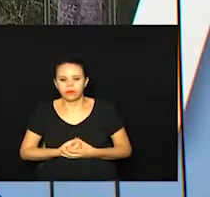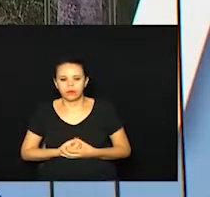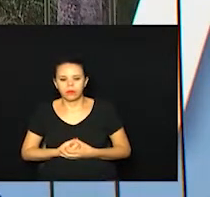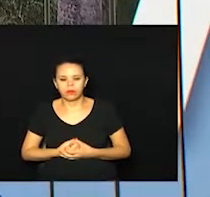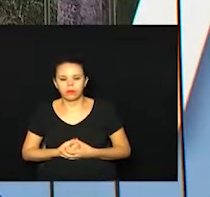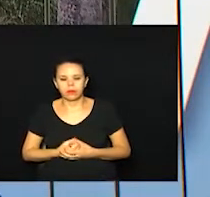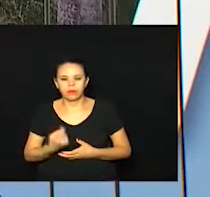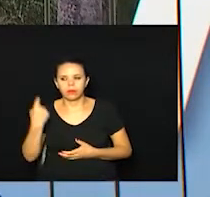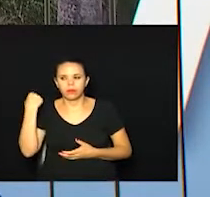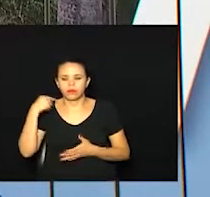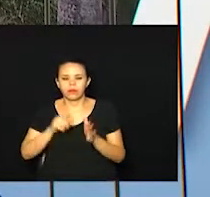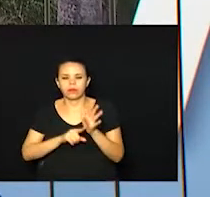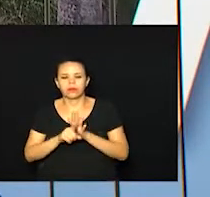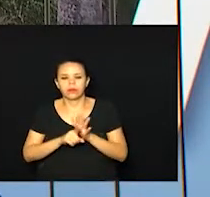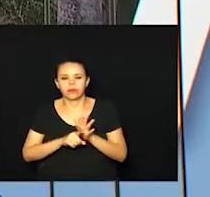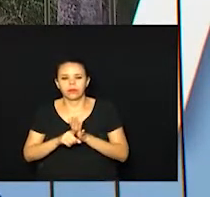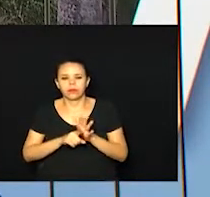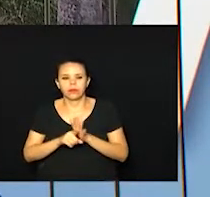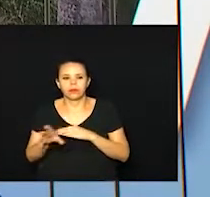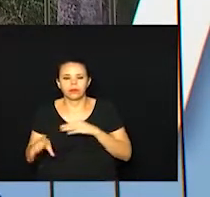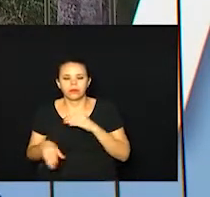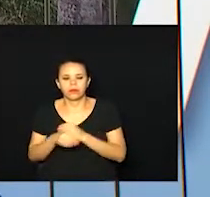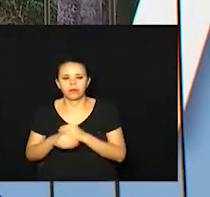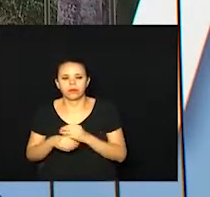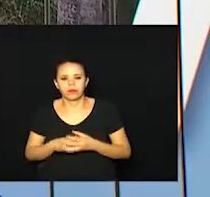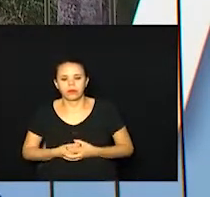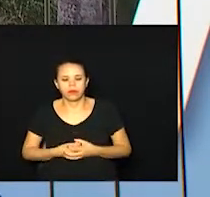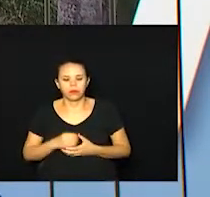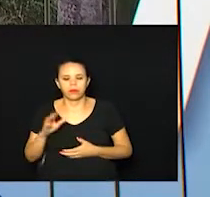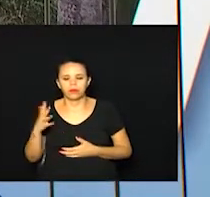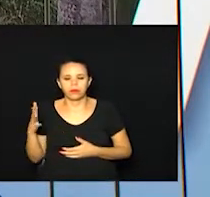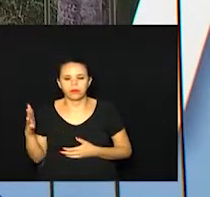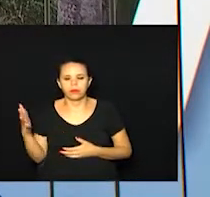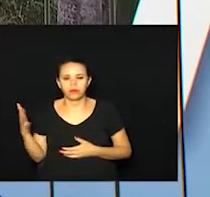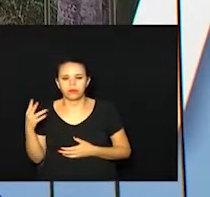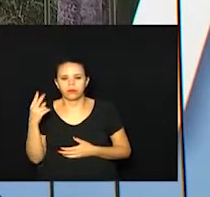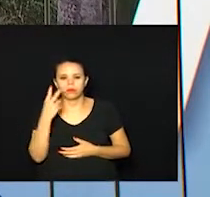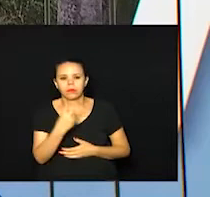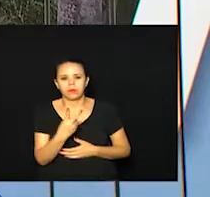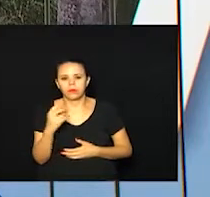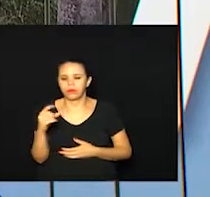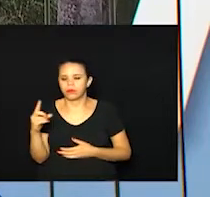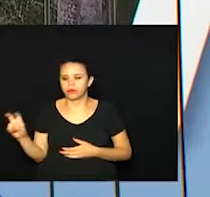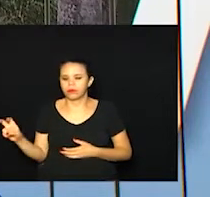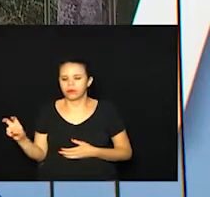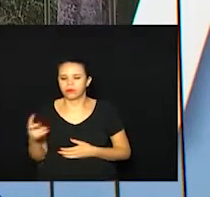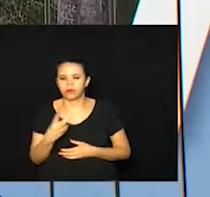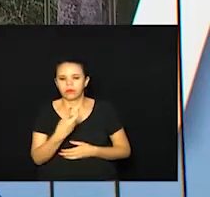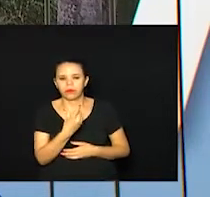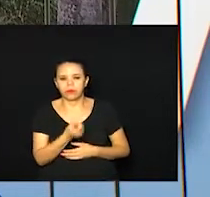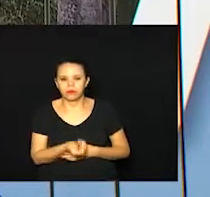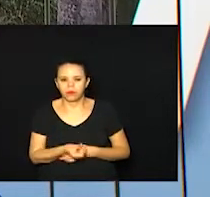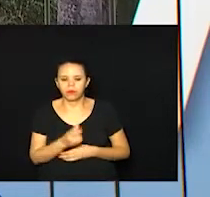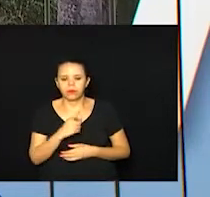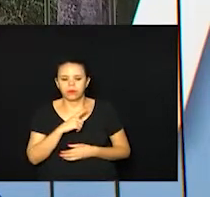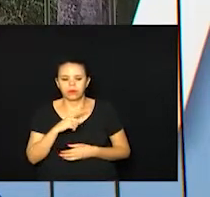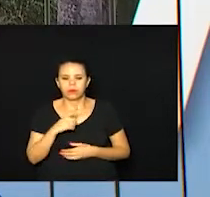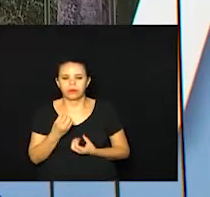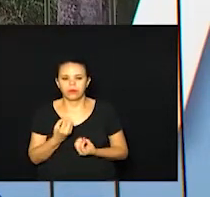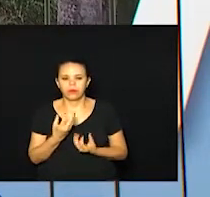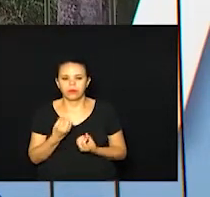a última pesquisa que eu me atualizei, em torno de 2015, 2016, havia